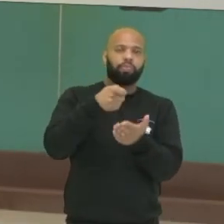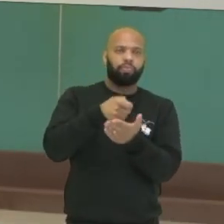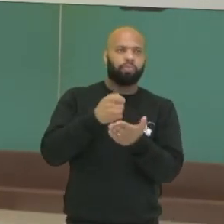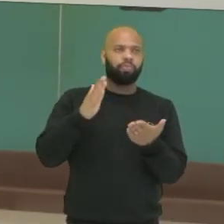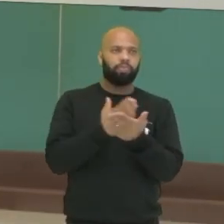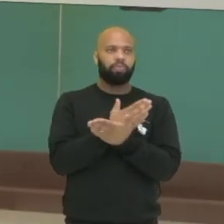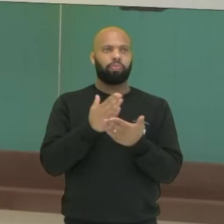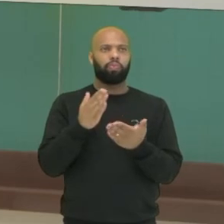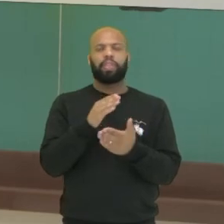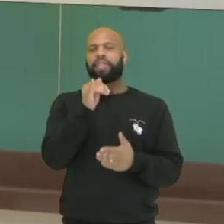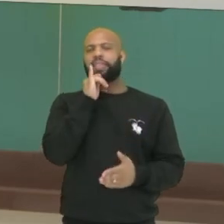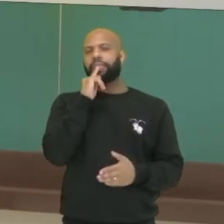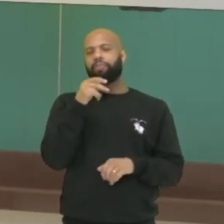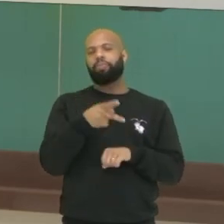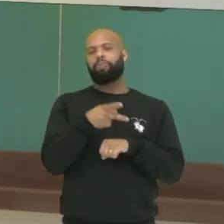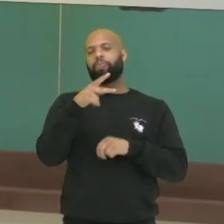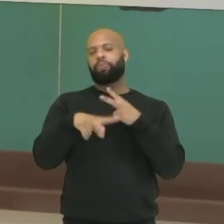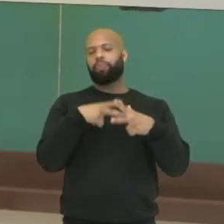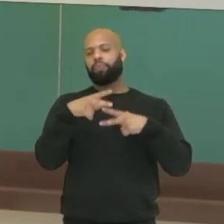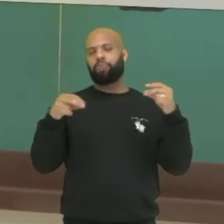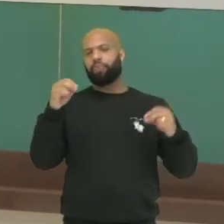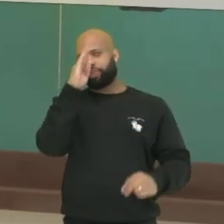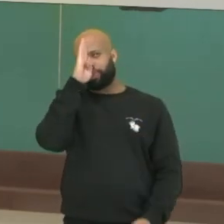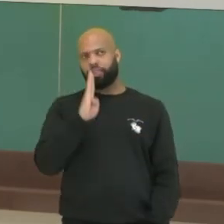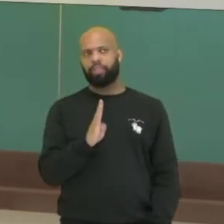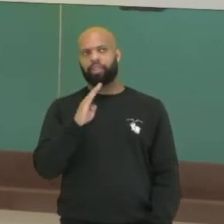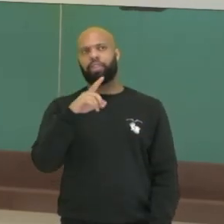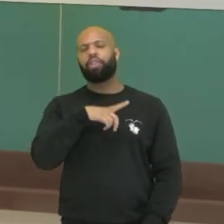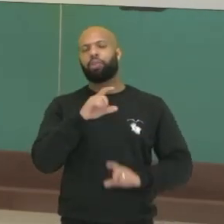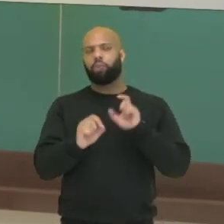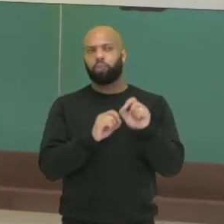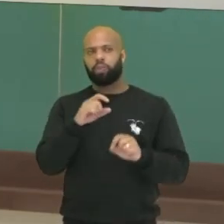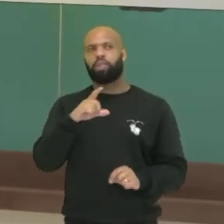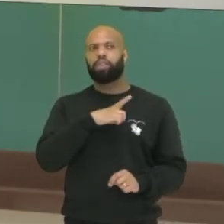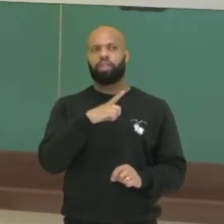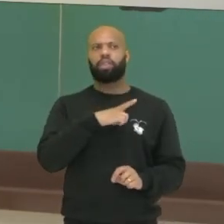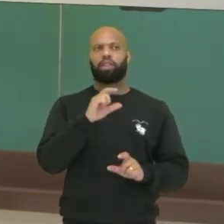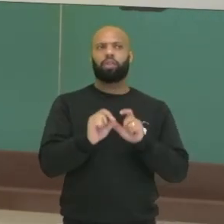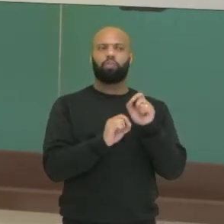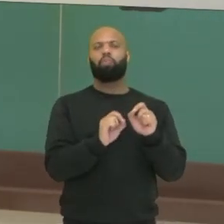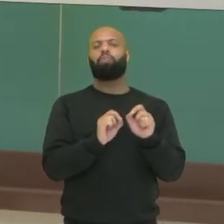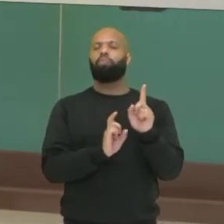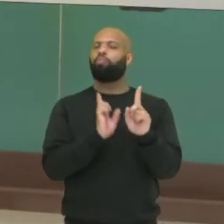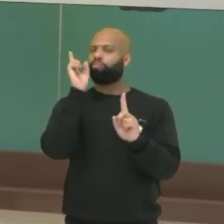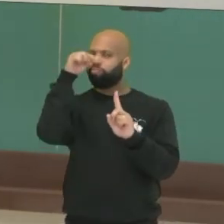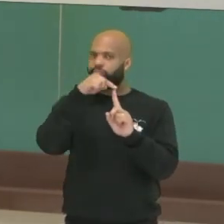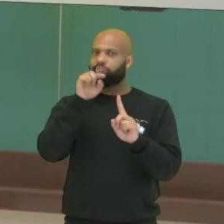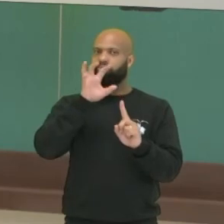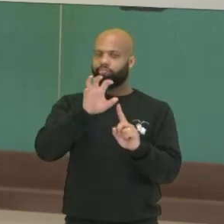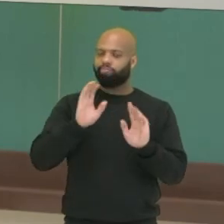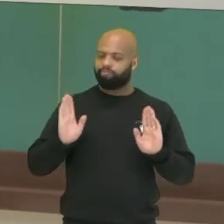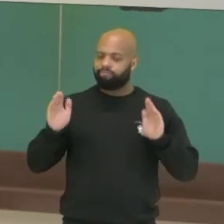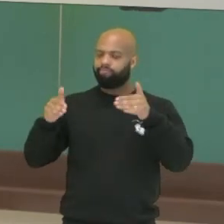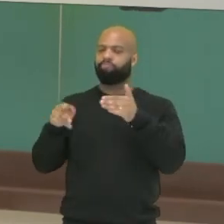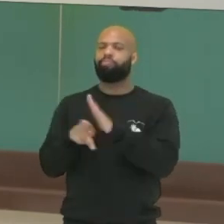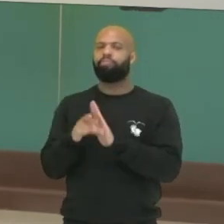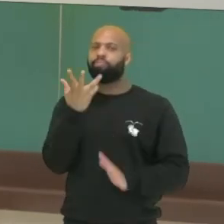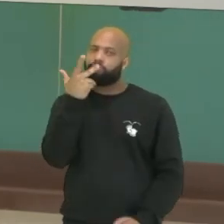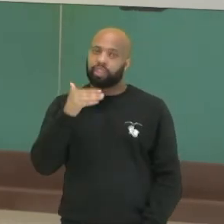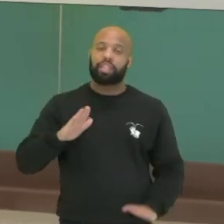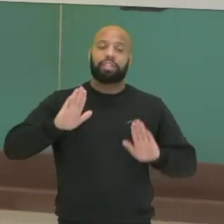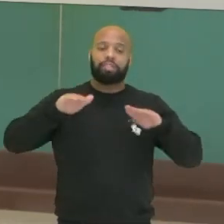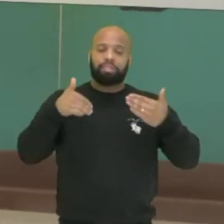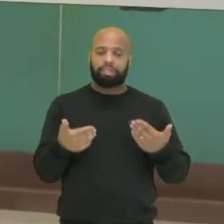vir um brinde lá, mesmo que não seja gratuito, ele tem esse apelo colecionável ao público infantil. Então, nesse